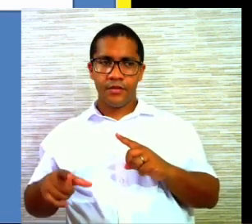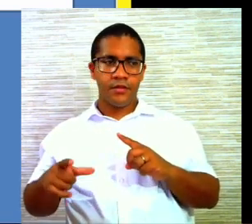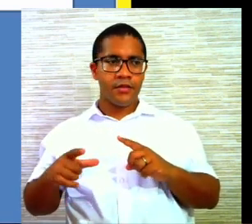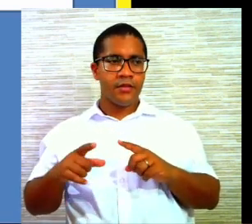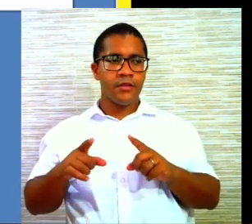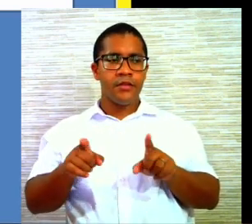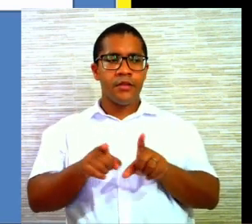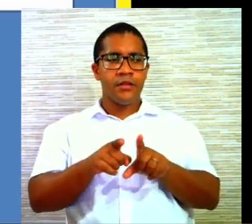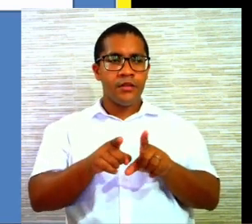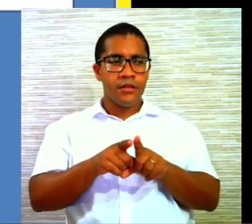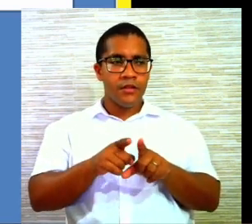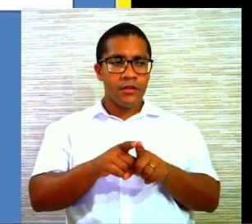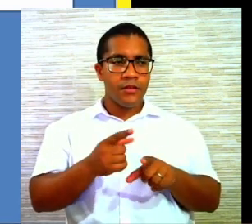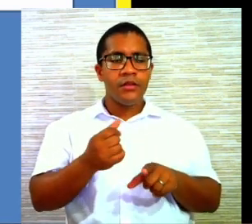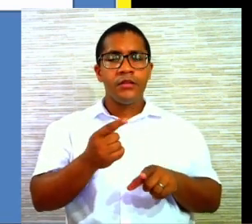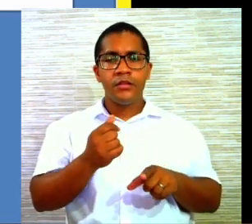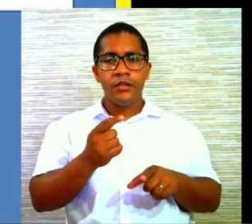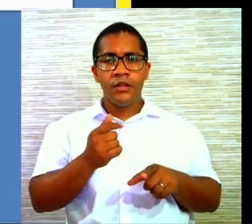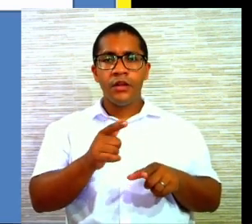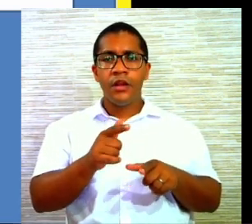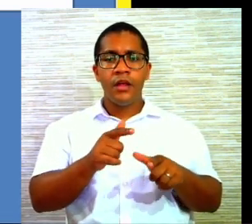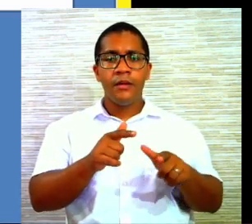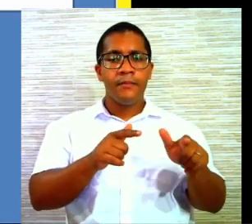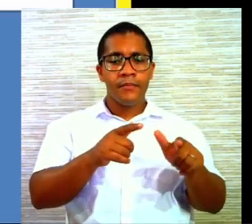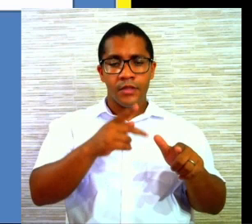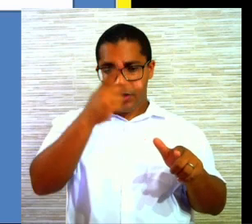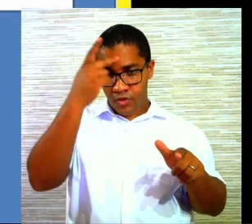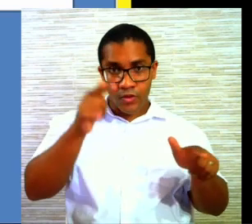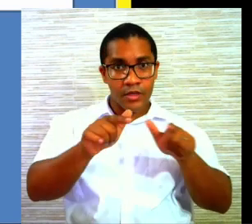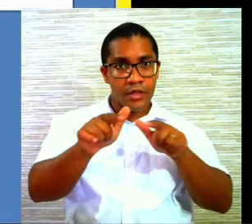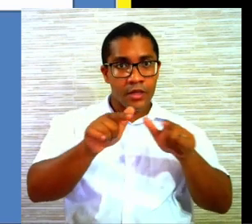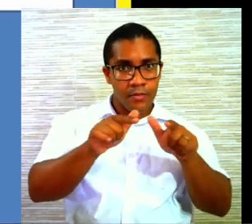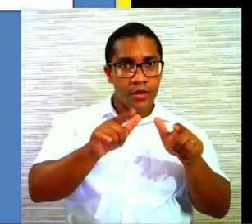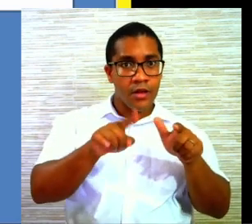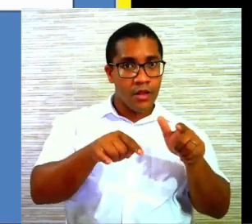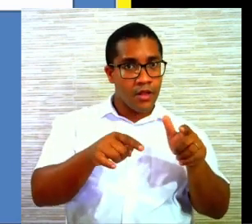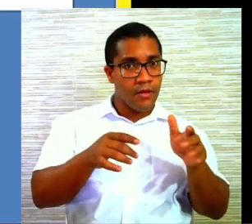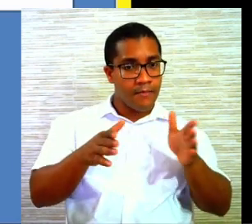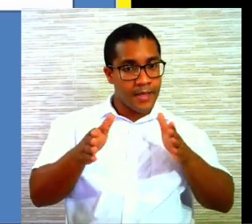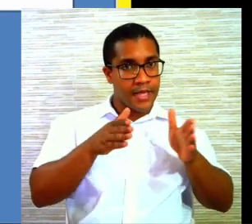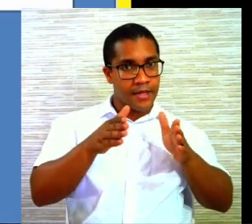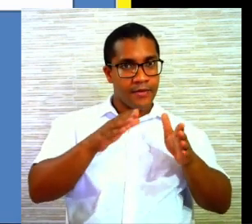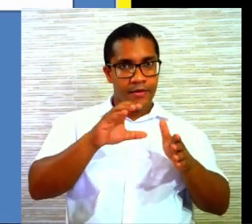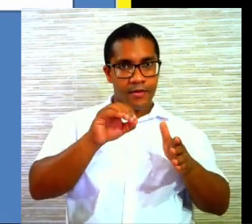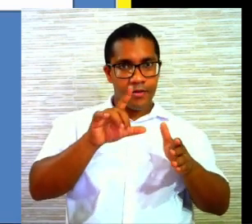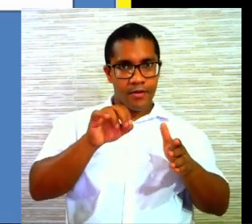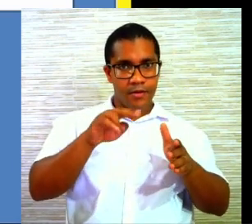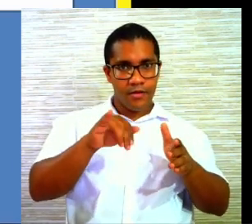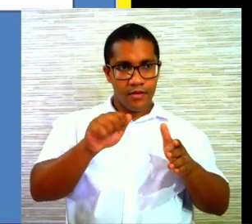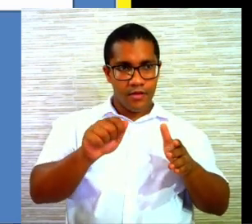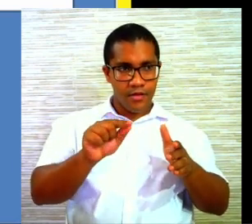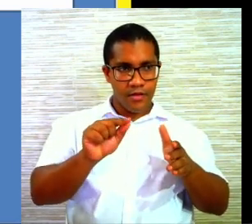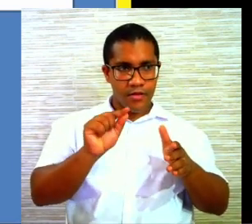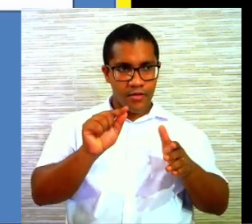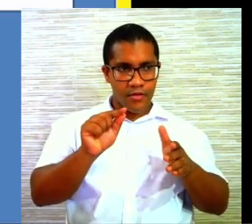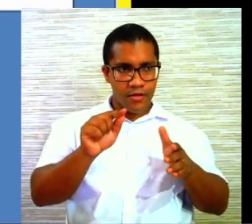de aquisição da mão de obra. Num período, na realidade colonial,